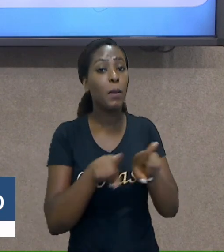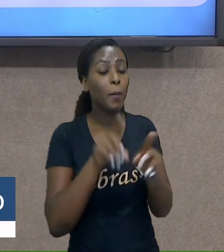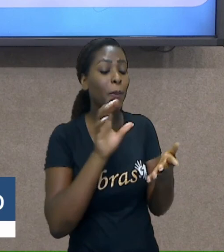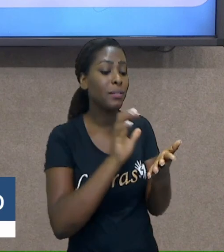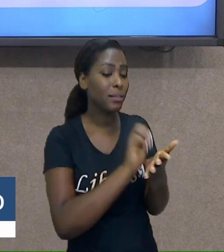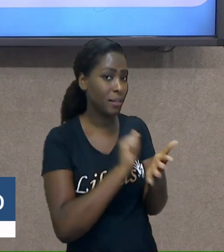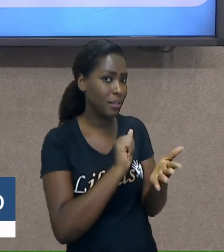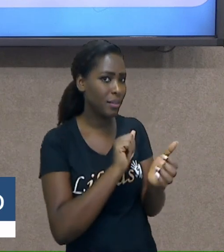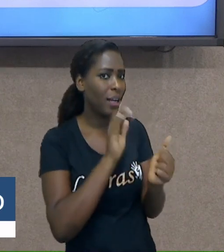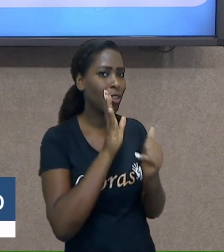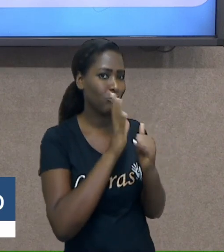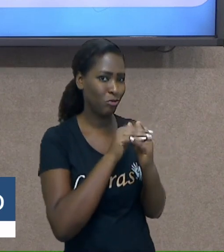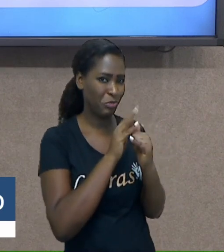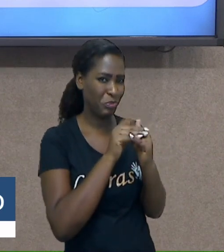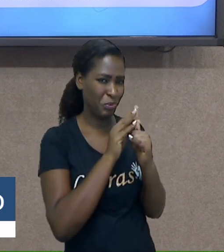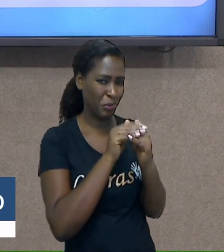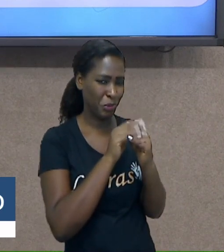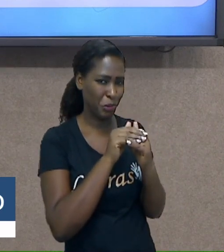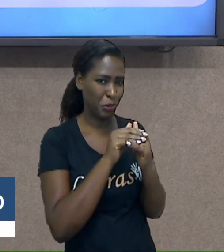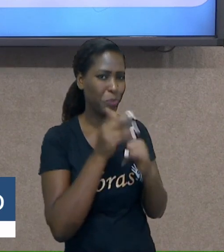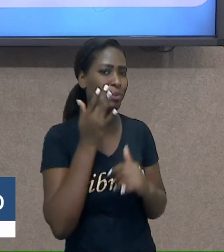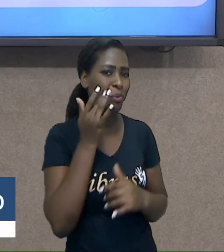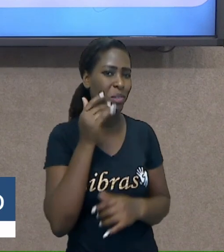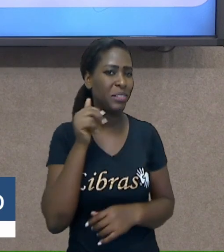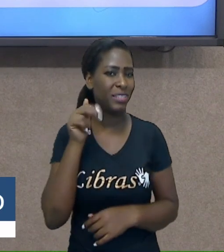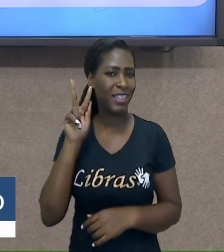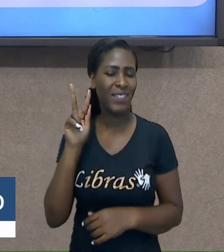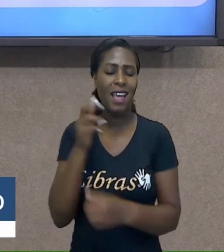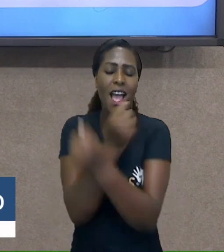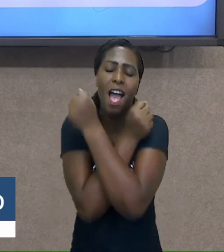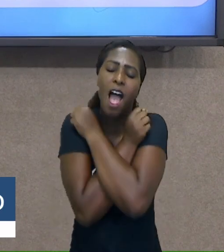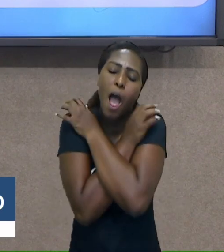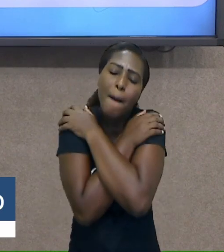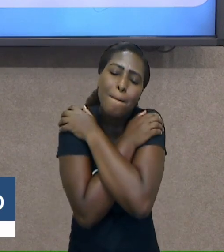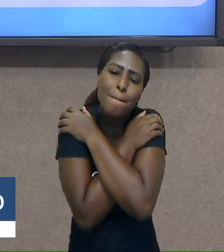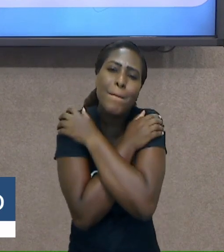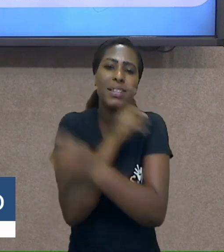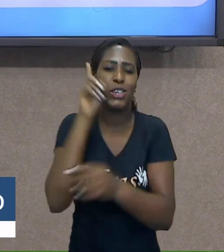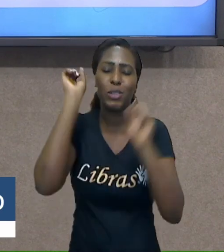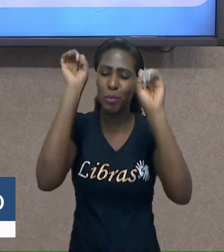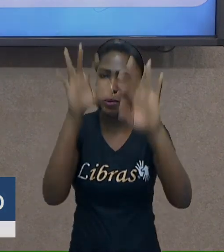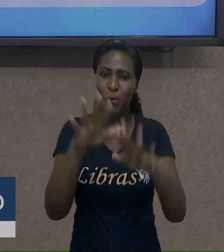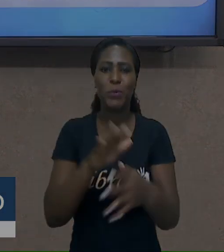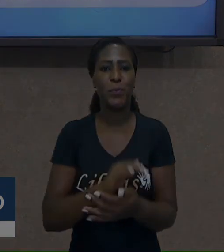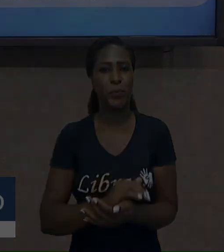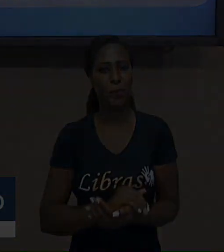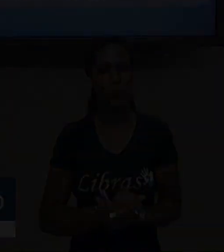inscreva em nosso canal do YouTube SMED-GV. Um abraço, fiquem com Deus.